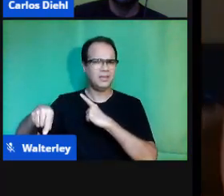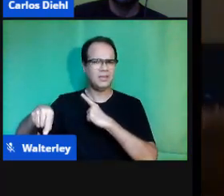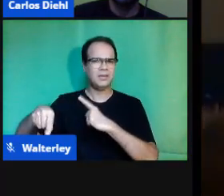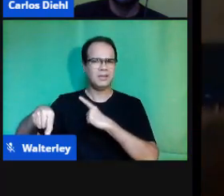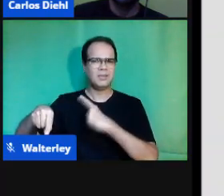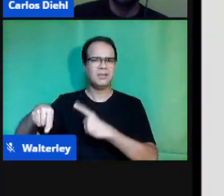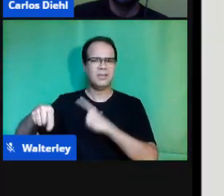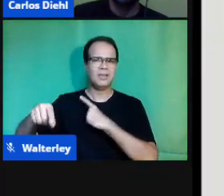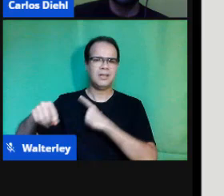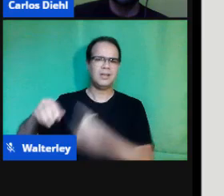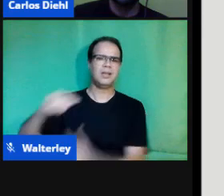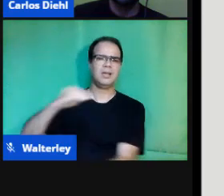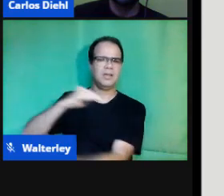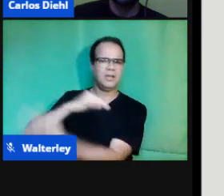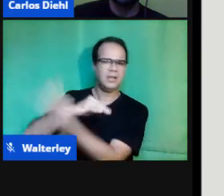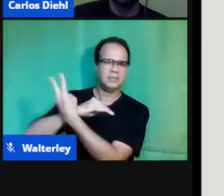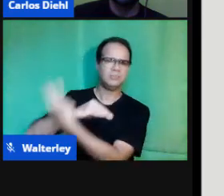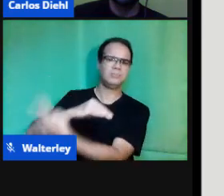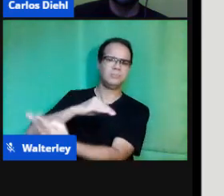assistência para nós.